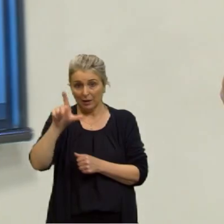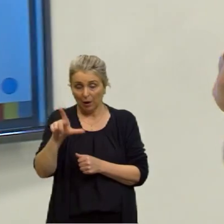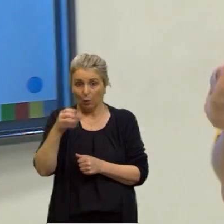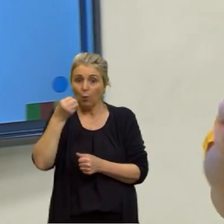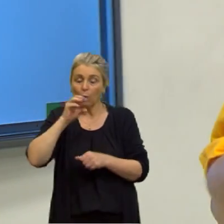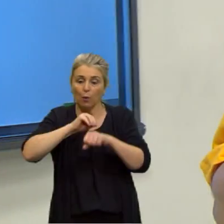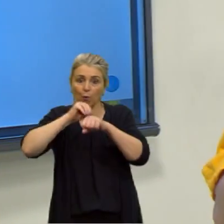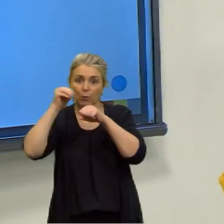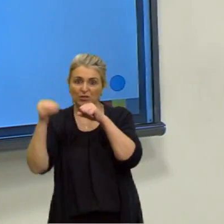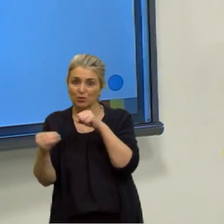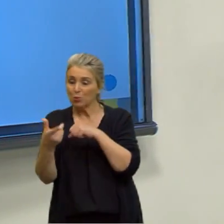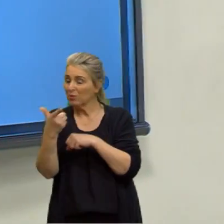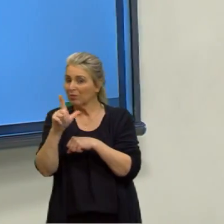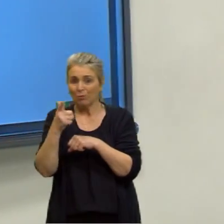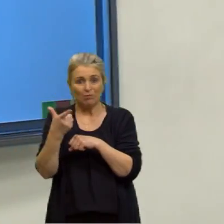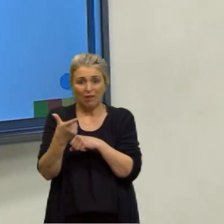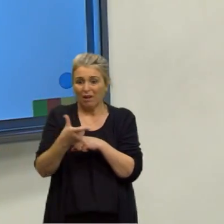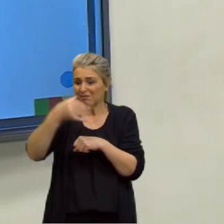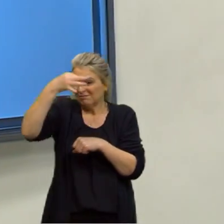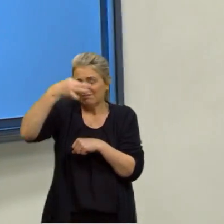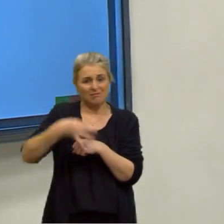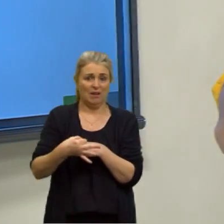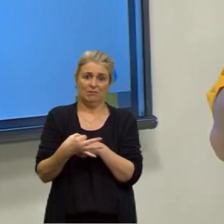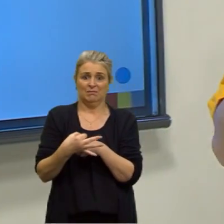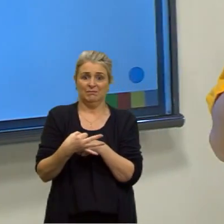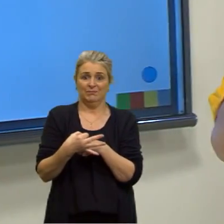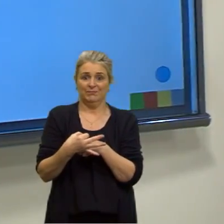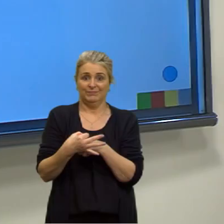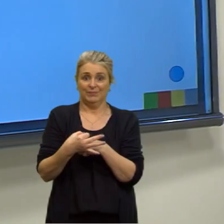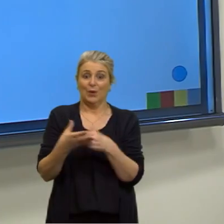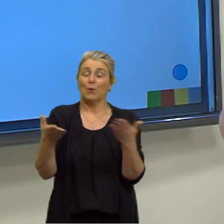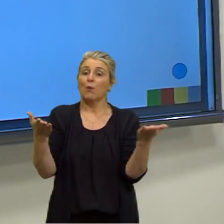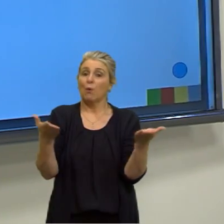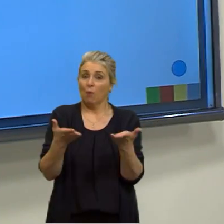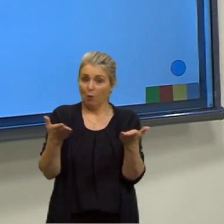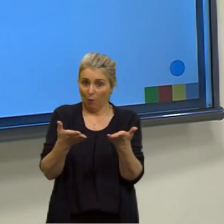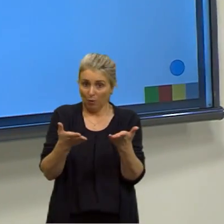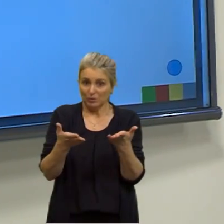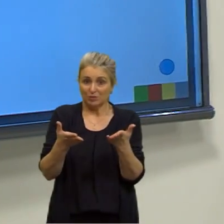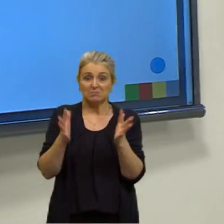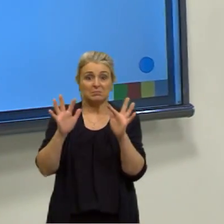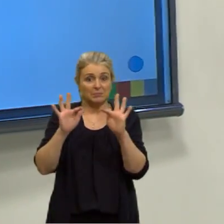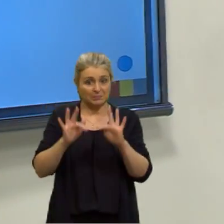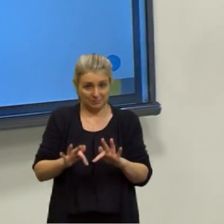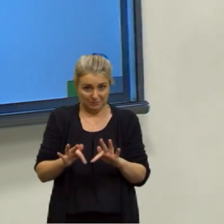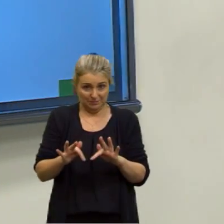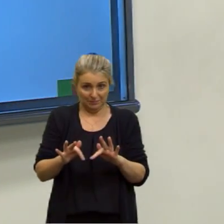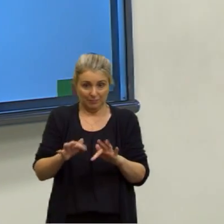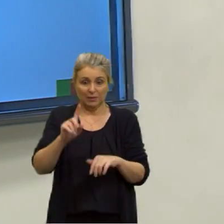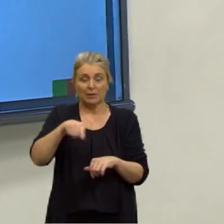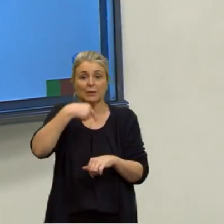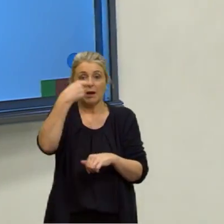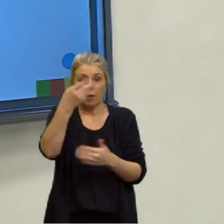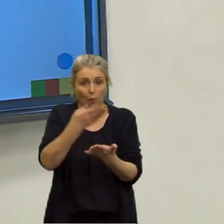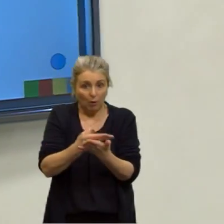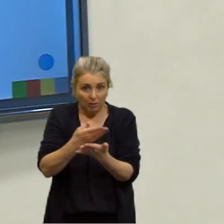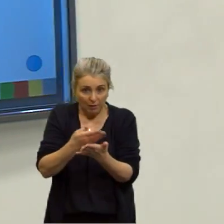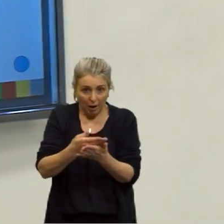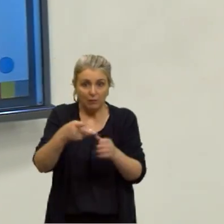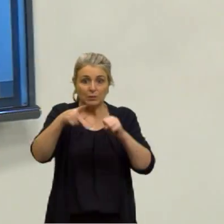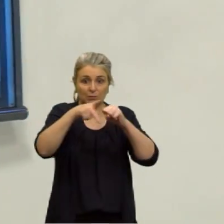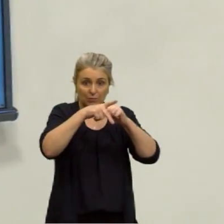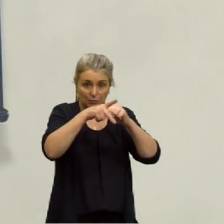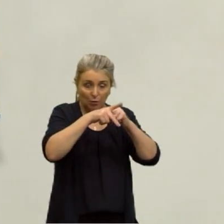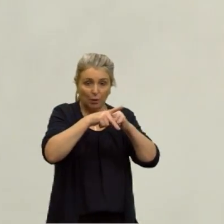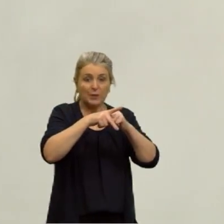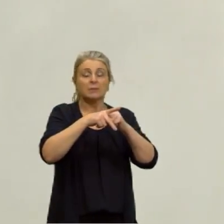indefinido pessoal para hoje era isso na próxima aula a gente vai trabalhar um pouquinho sobre pronomes e também sobre